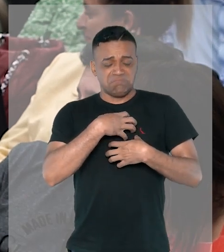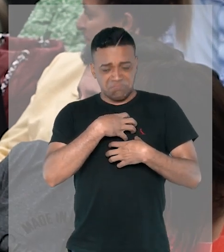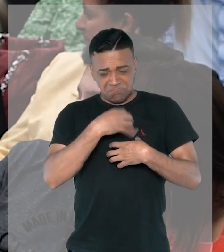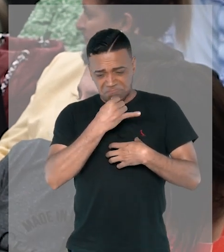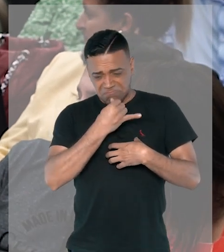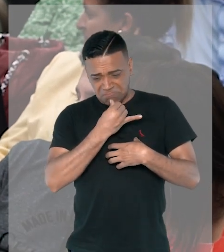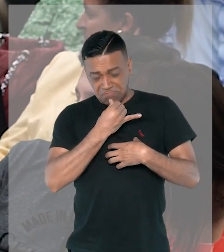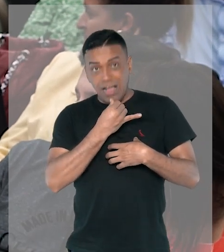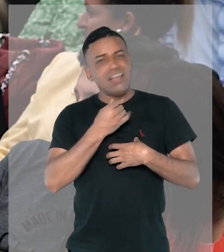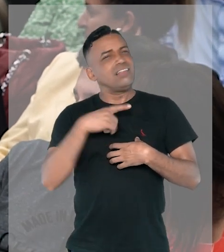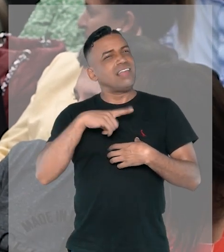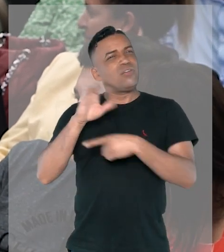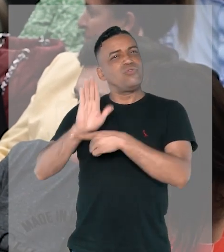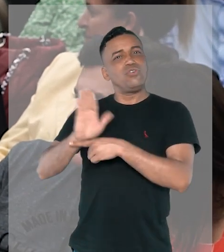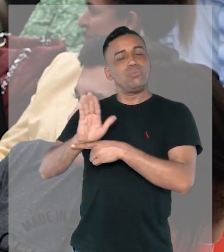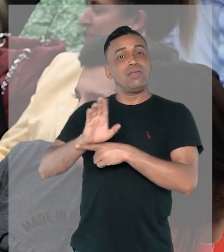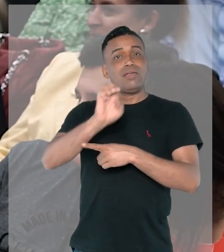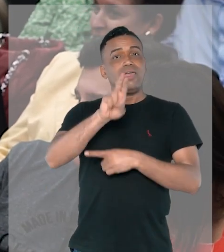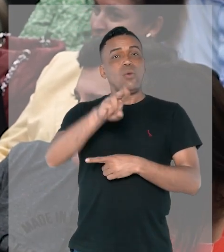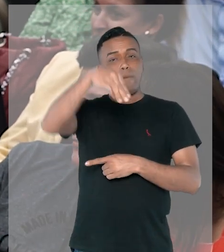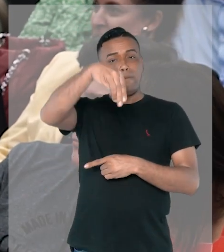E aí tem um documentário que chama Eu Maior,